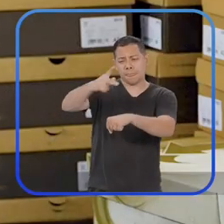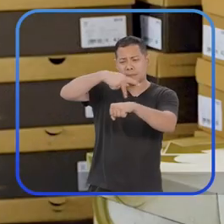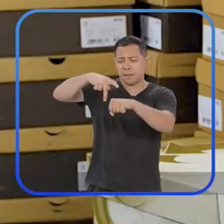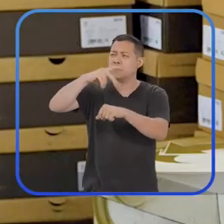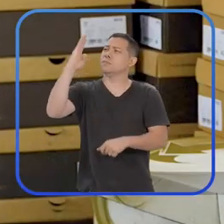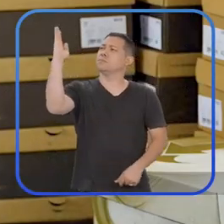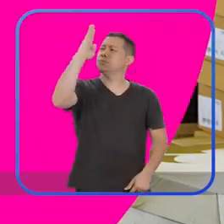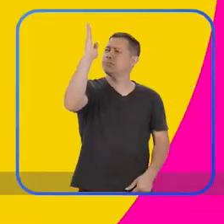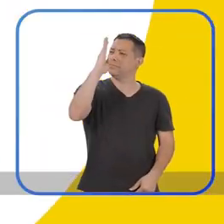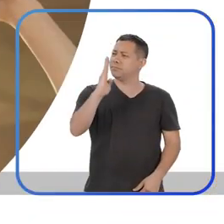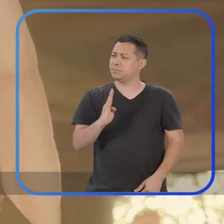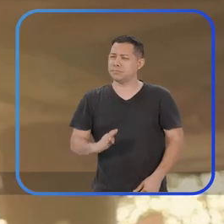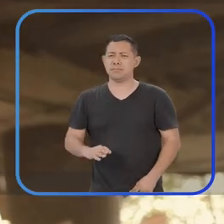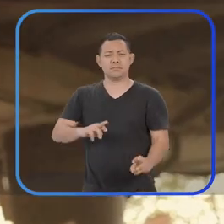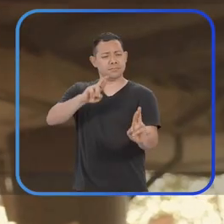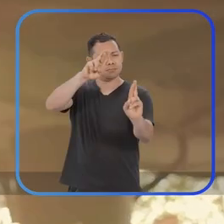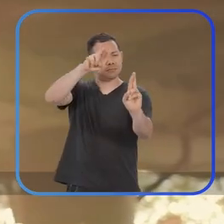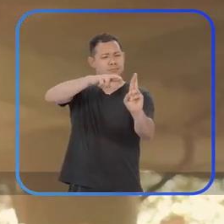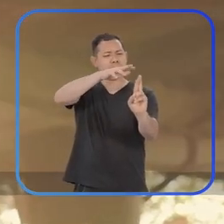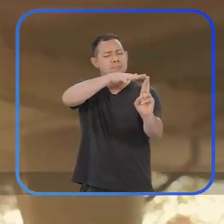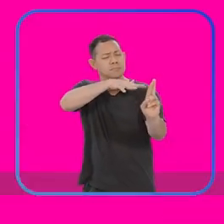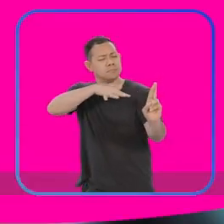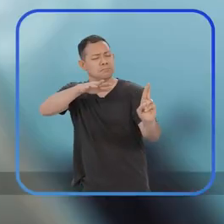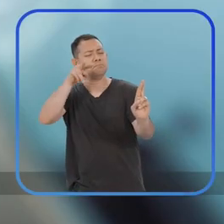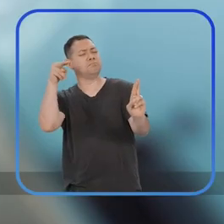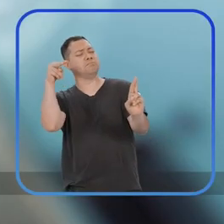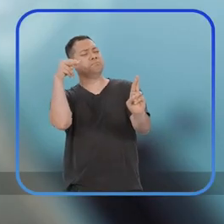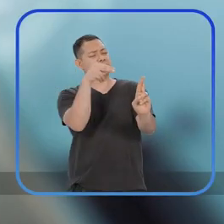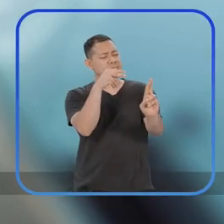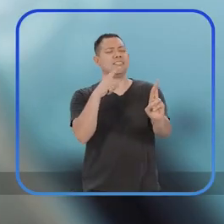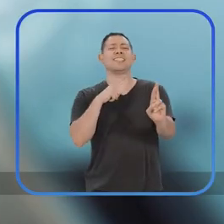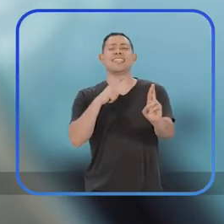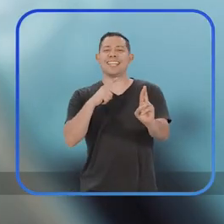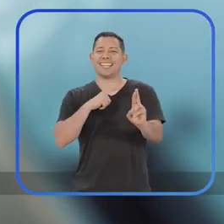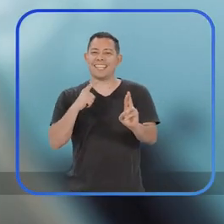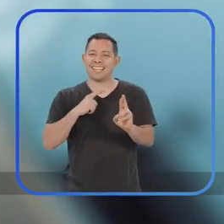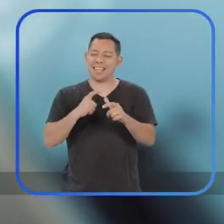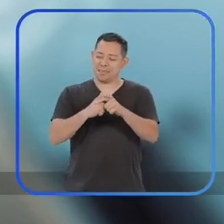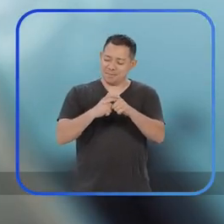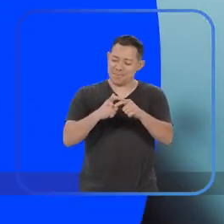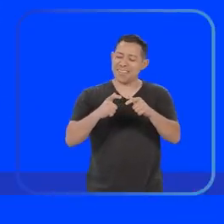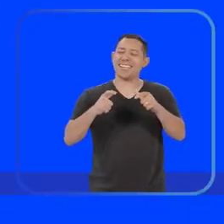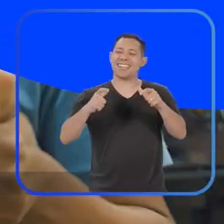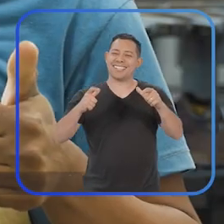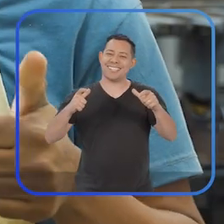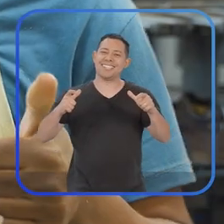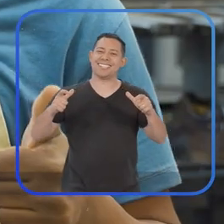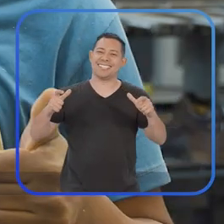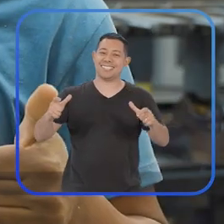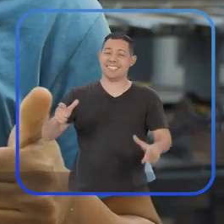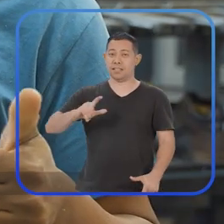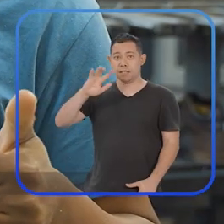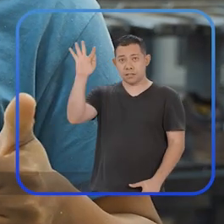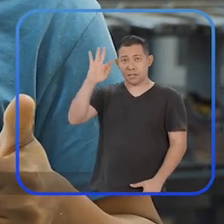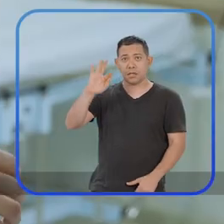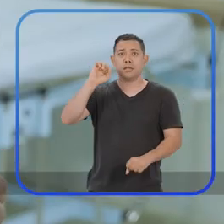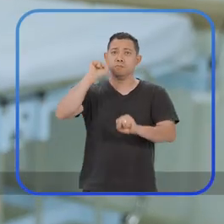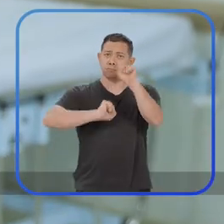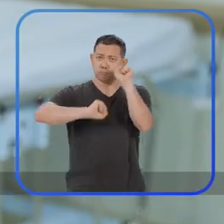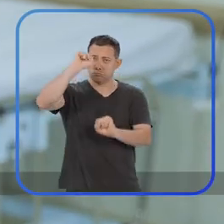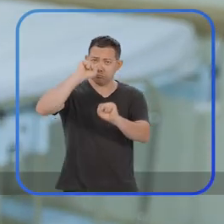Brasil adentro. É hoje referência muito além da região. Retomou